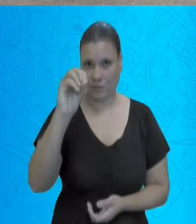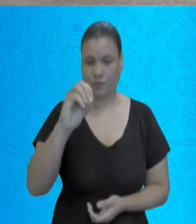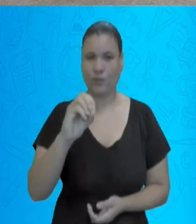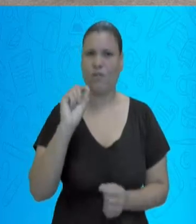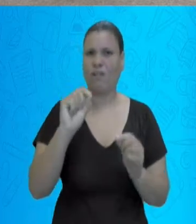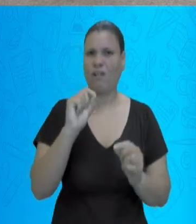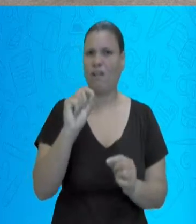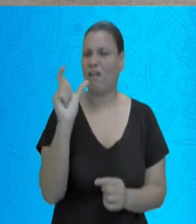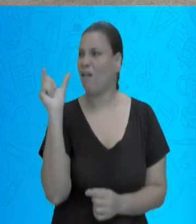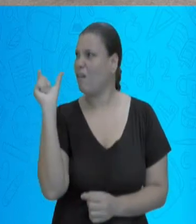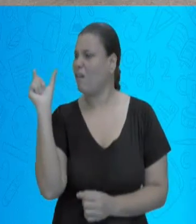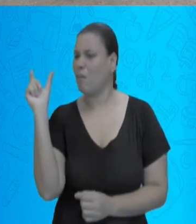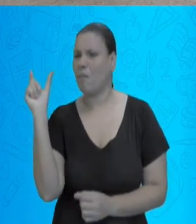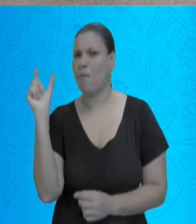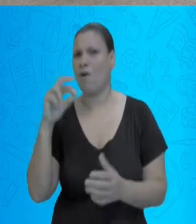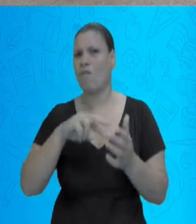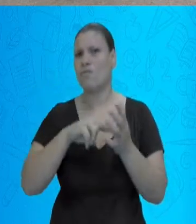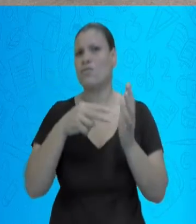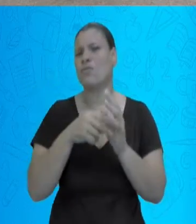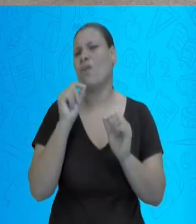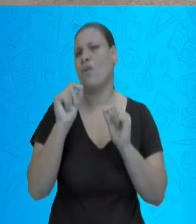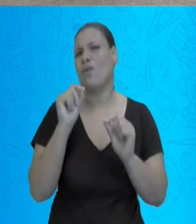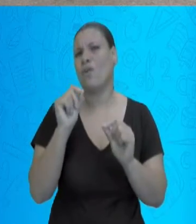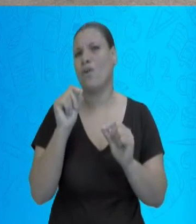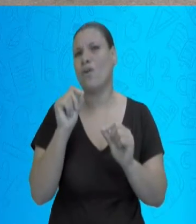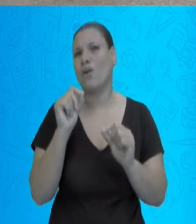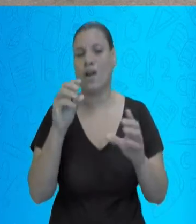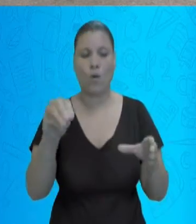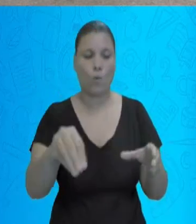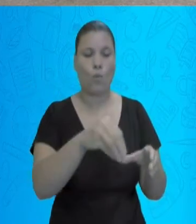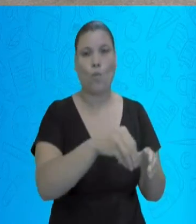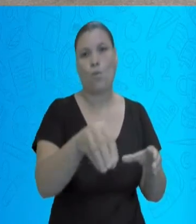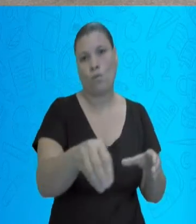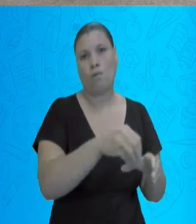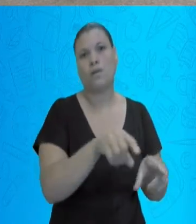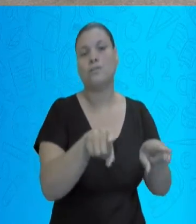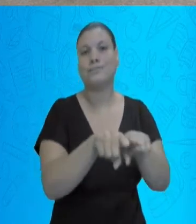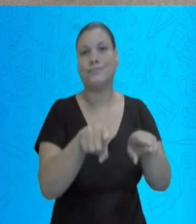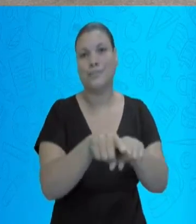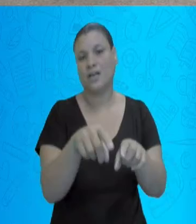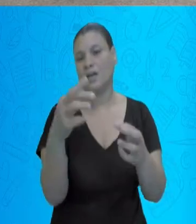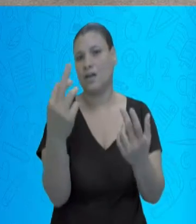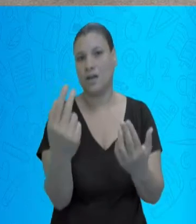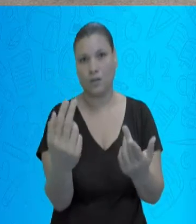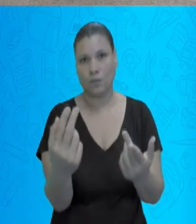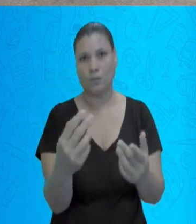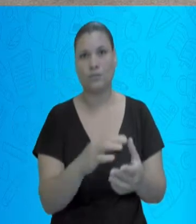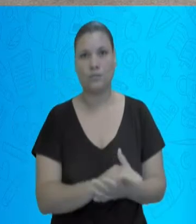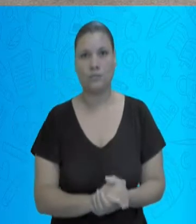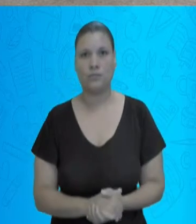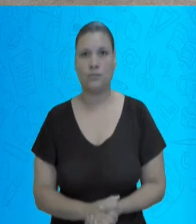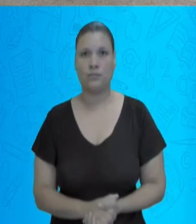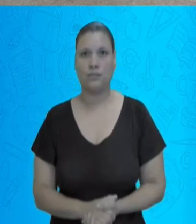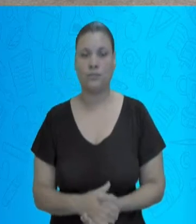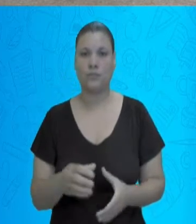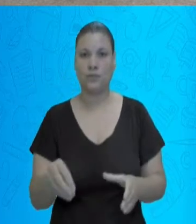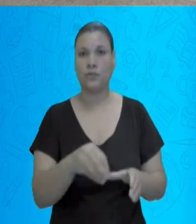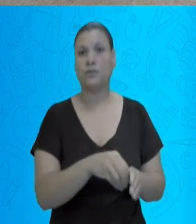que tem naquele museu é o seu acervo, tá bom? Então, essa palavra é importante. Os outros